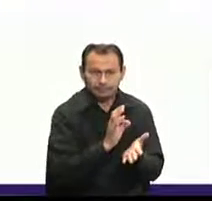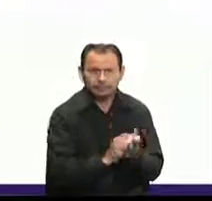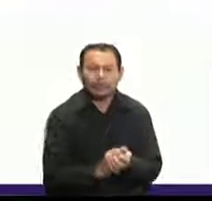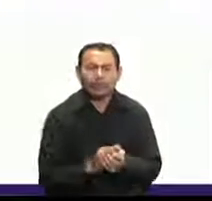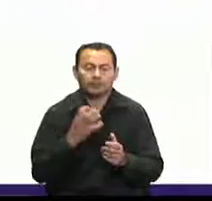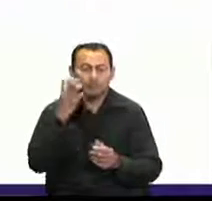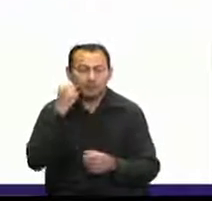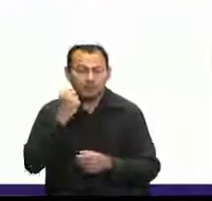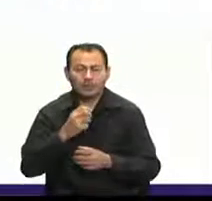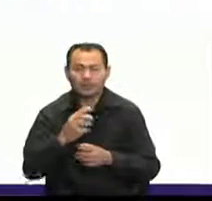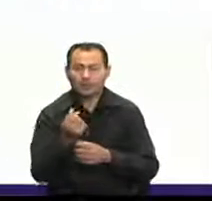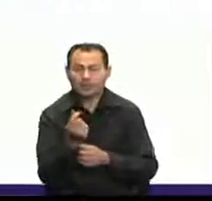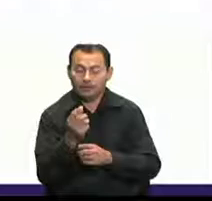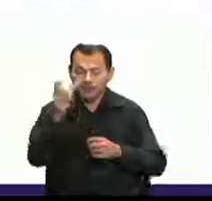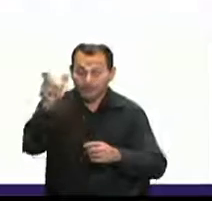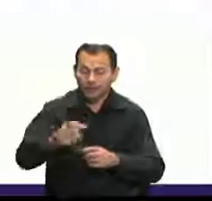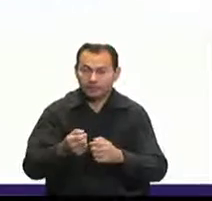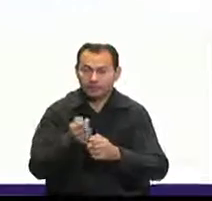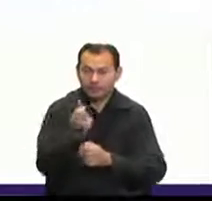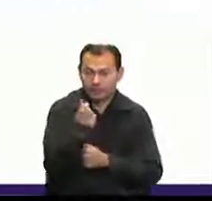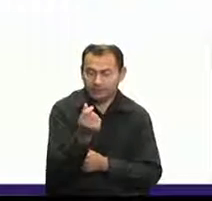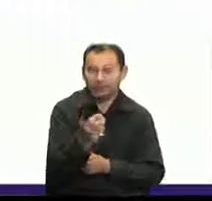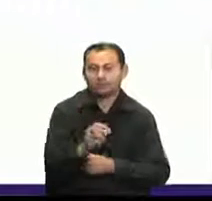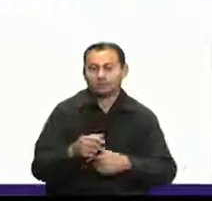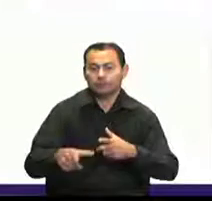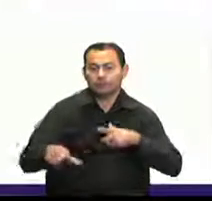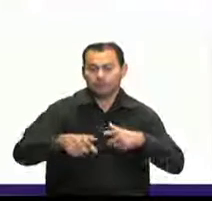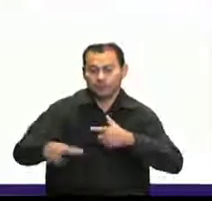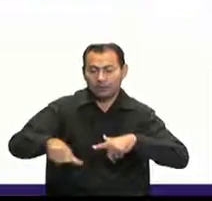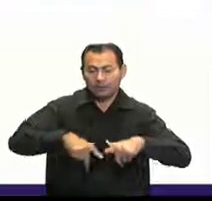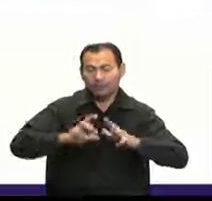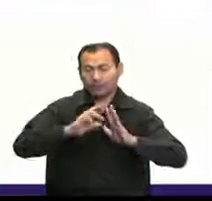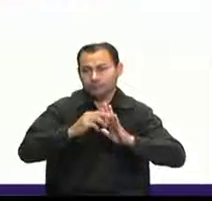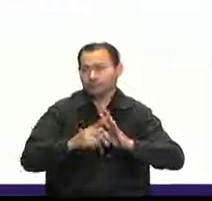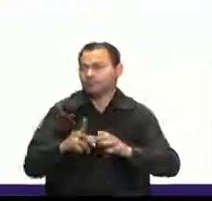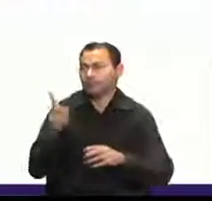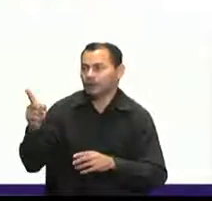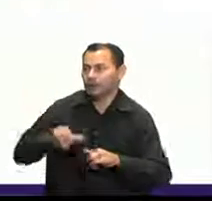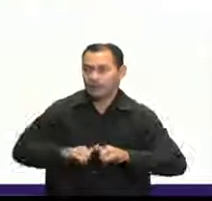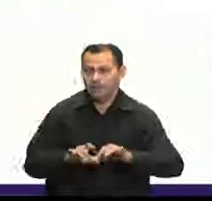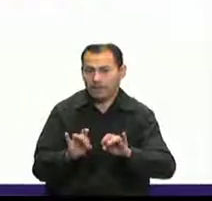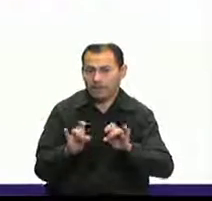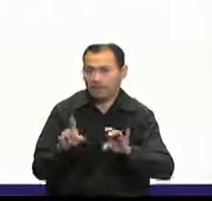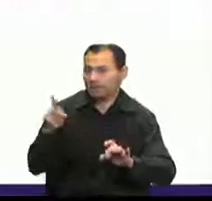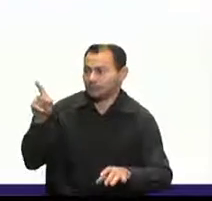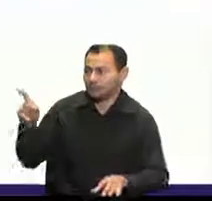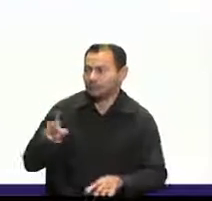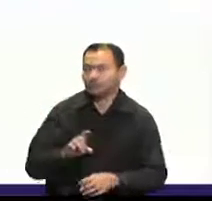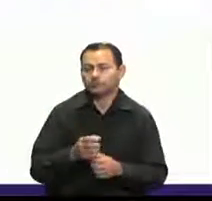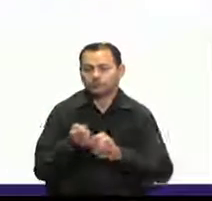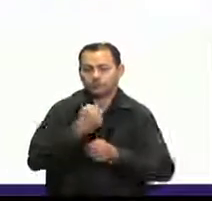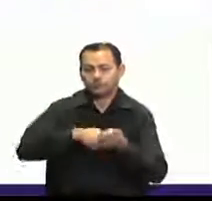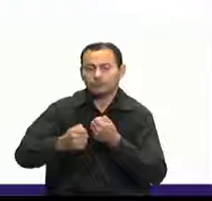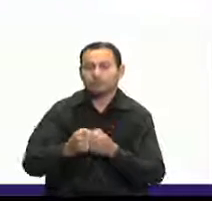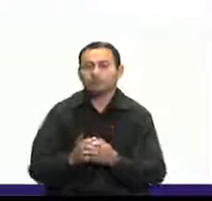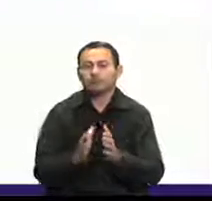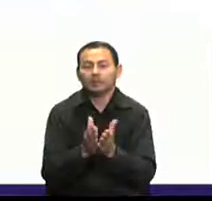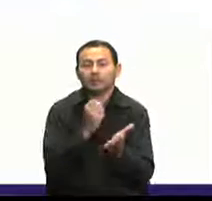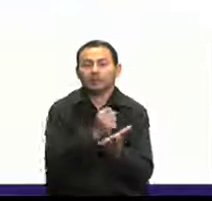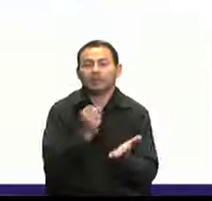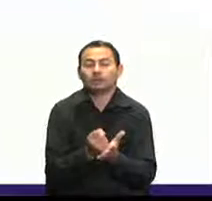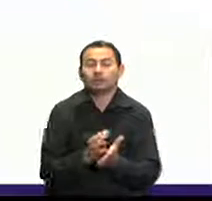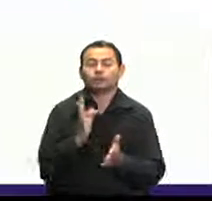compensação física e financeira das operações de derivativos estão nesse mercado aqui são negociados contratos